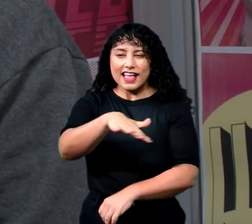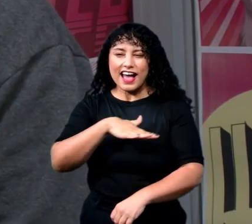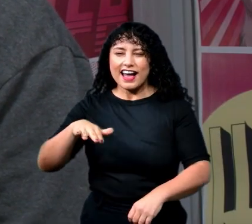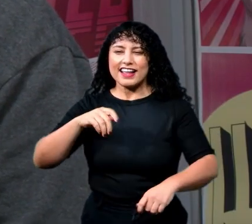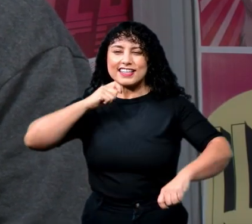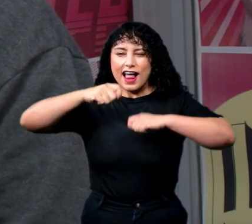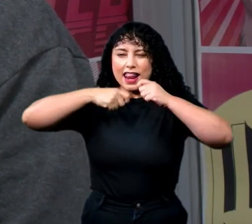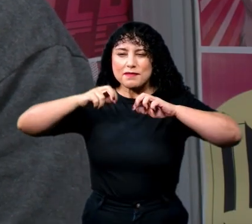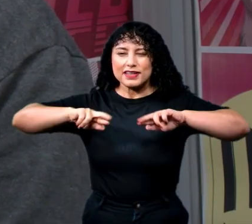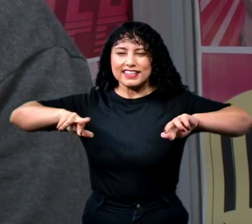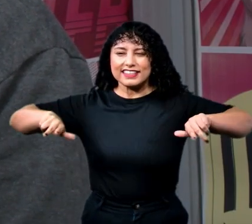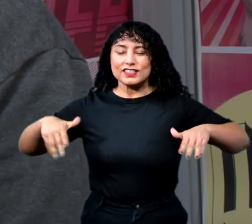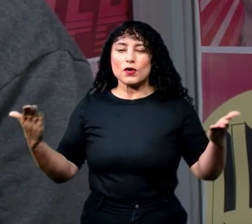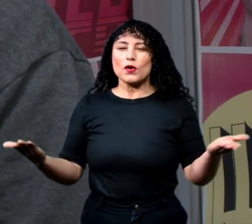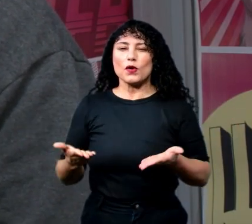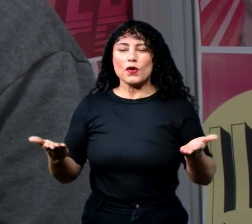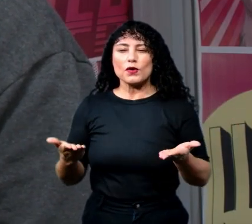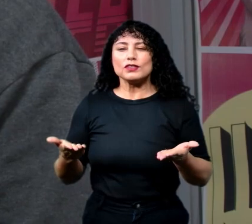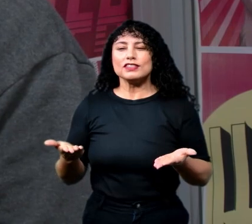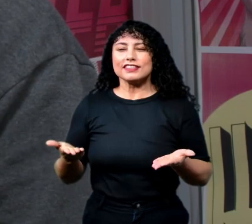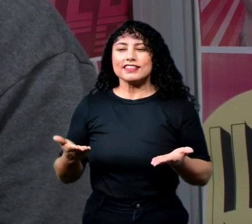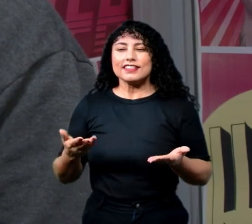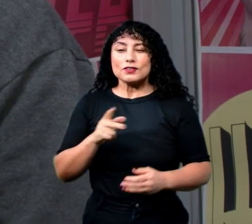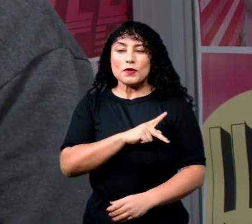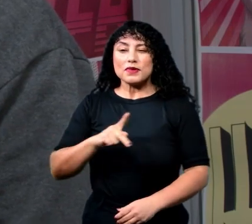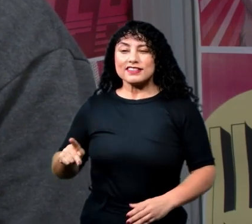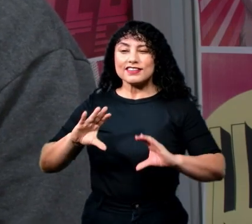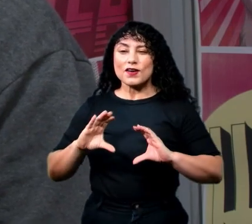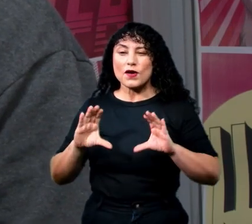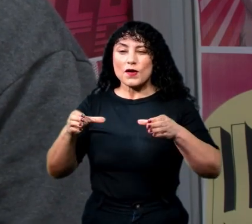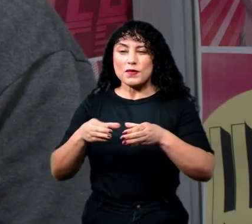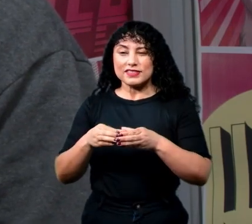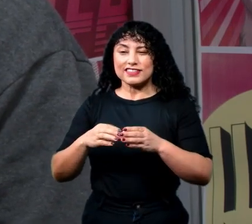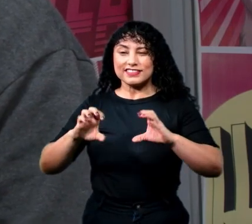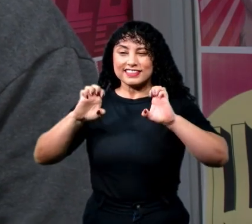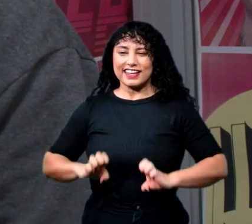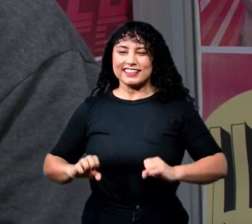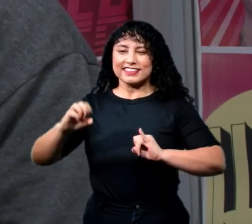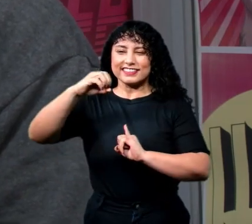alimentos. Atualmente estou como presidente da Comissão de Ética do IFB